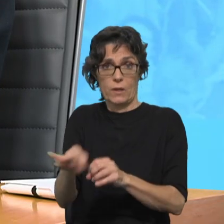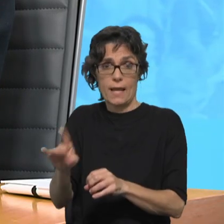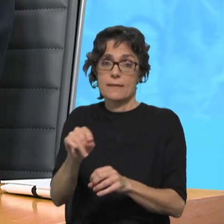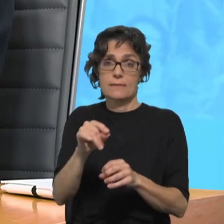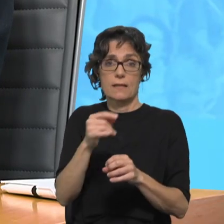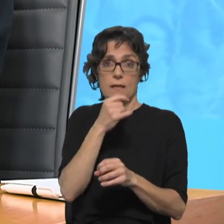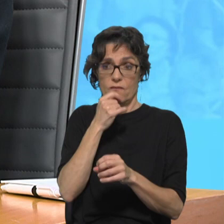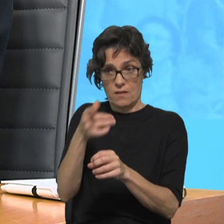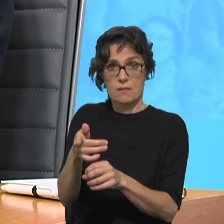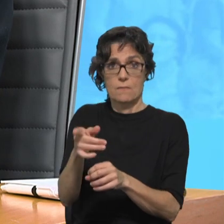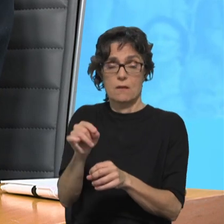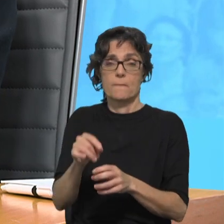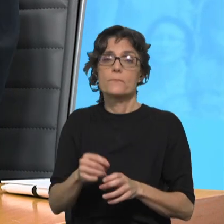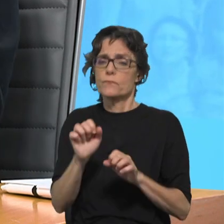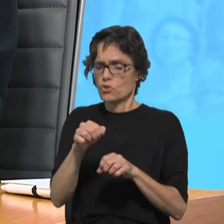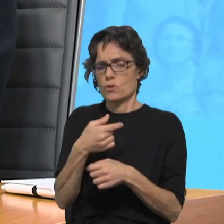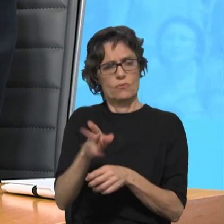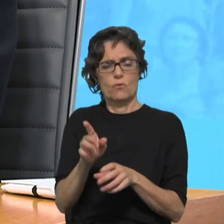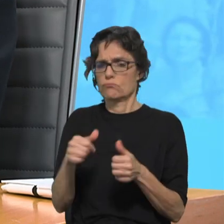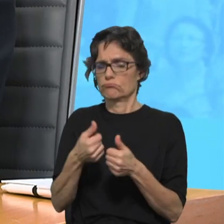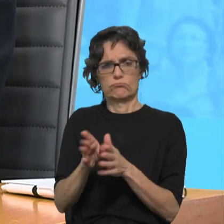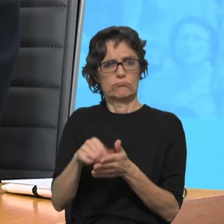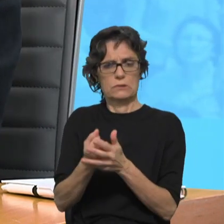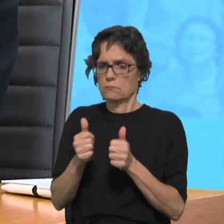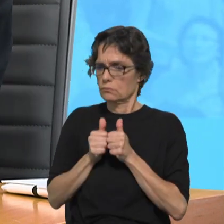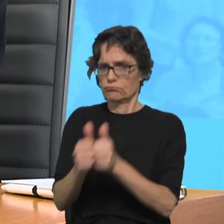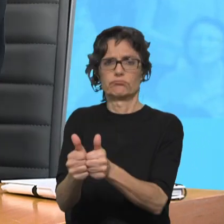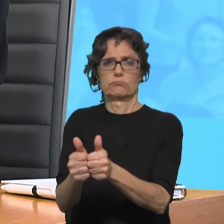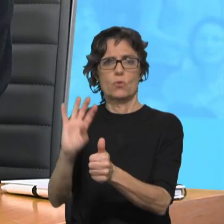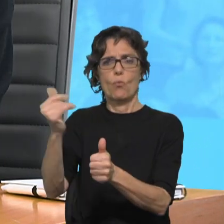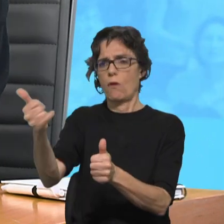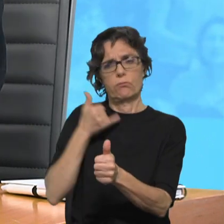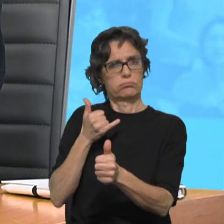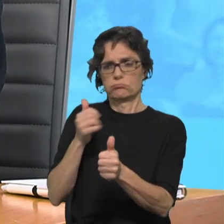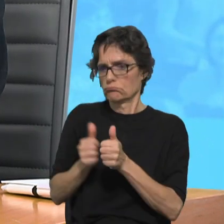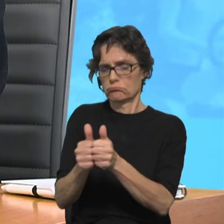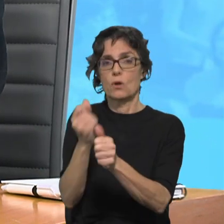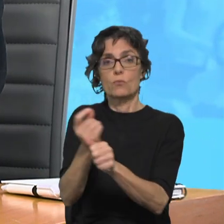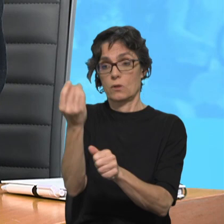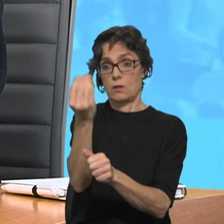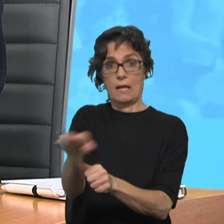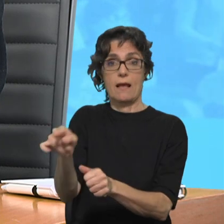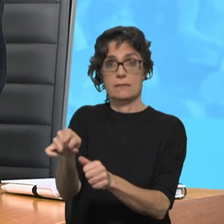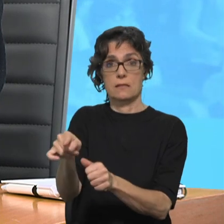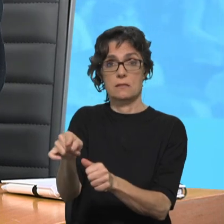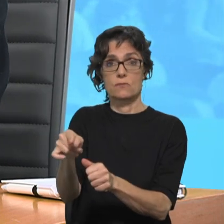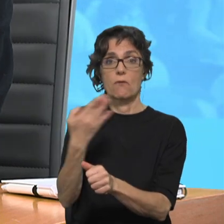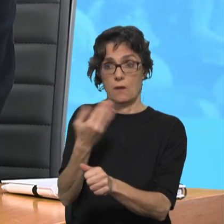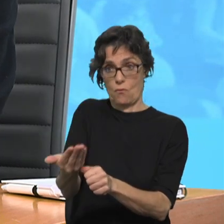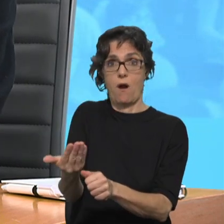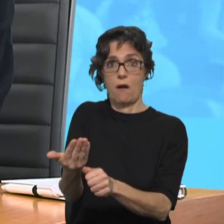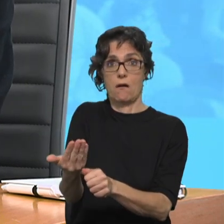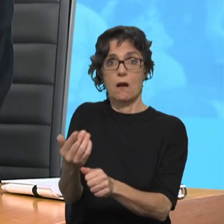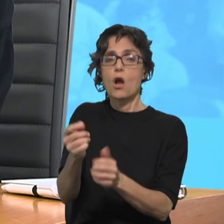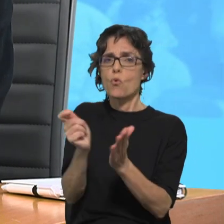ou da alegada vítima. Sempre. Somos implacáveis nisso, porque a criança é um sujeito de direitos e nós temos o seu